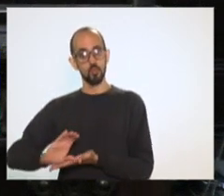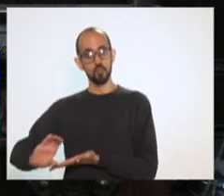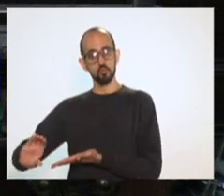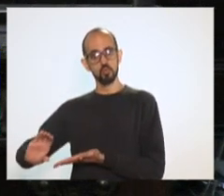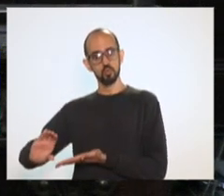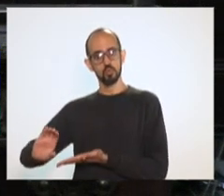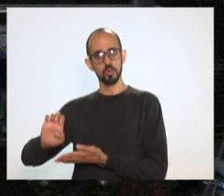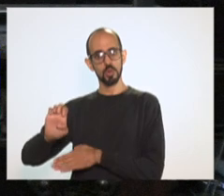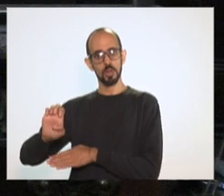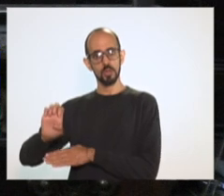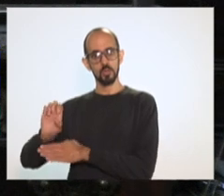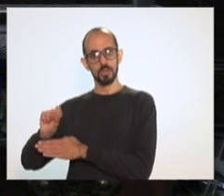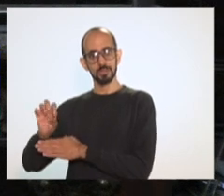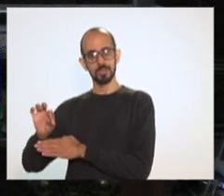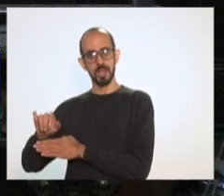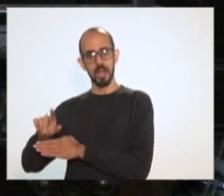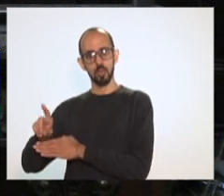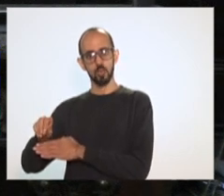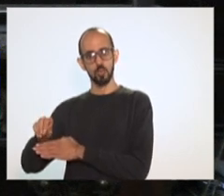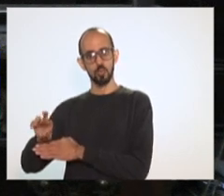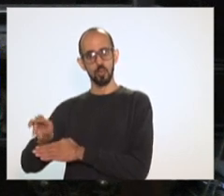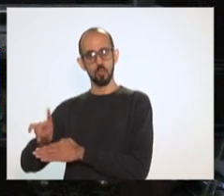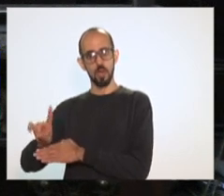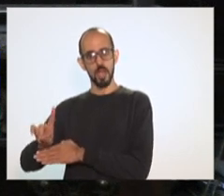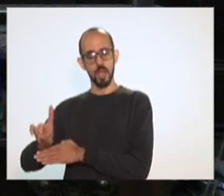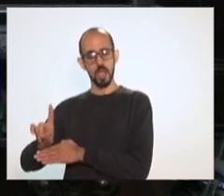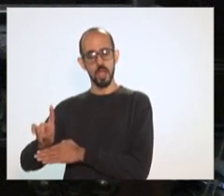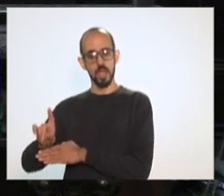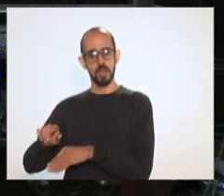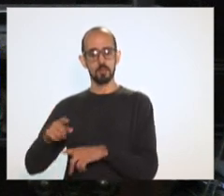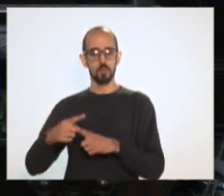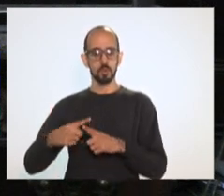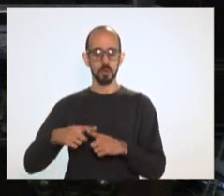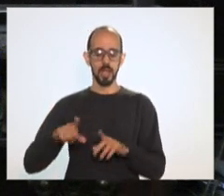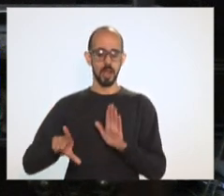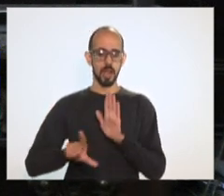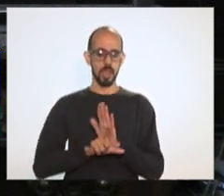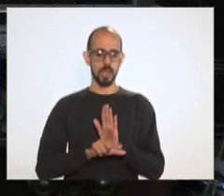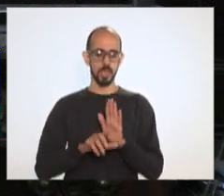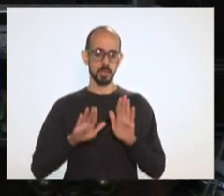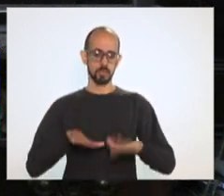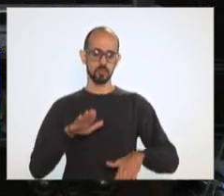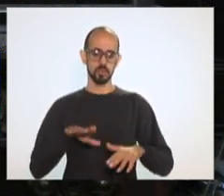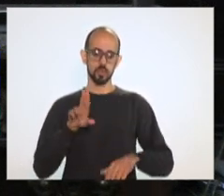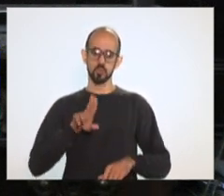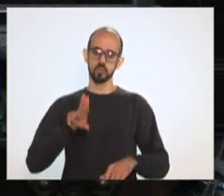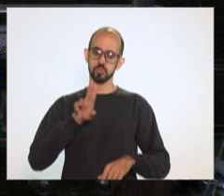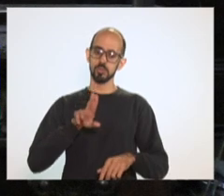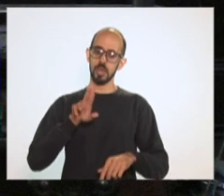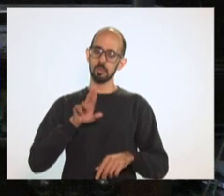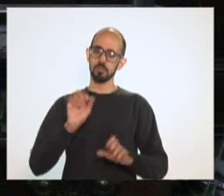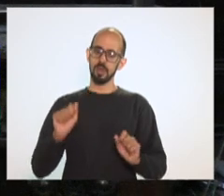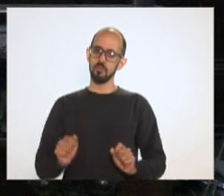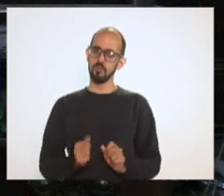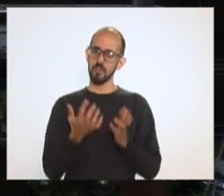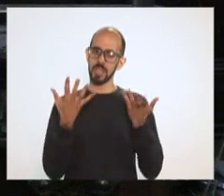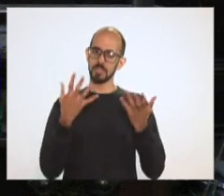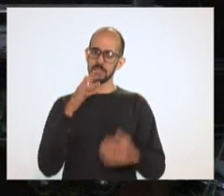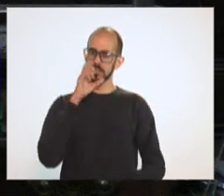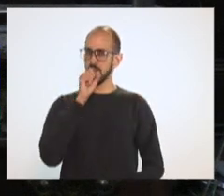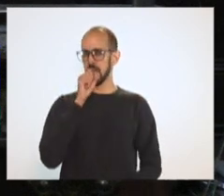que muitas das vezes a lei é usada para festa de final de semana era assim